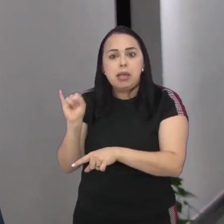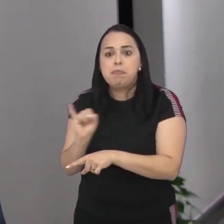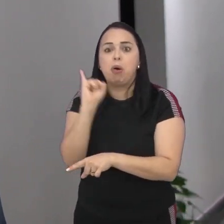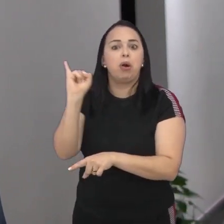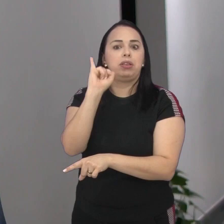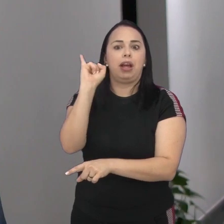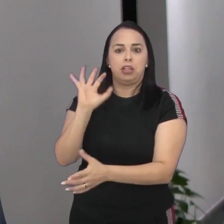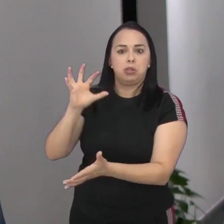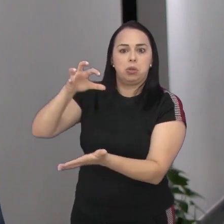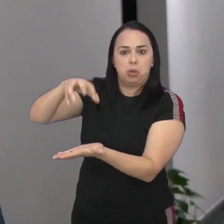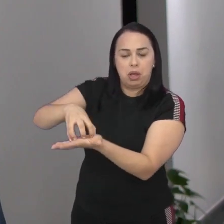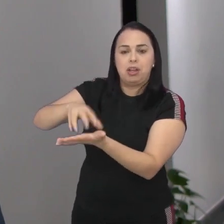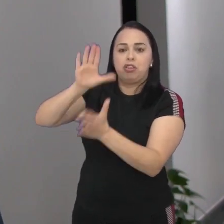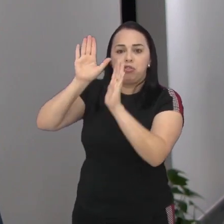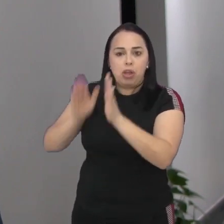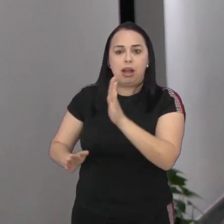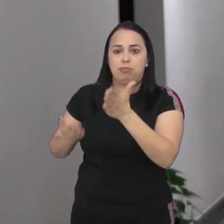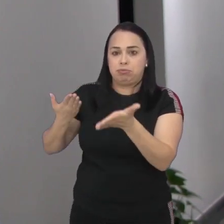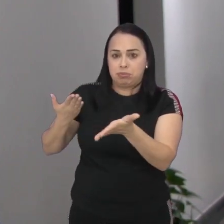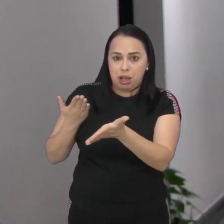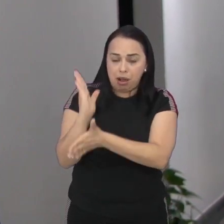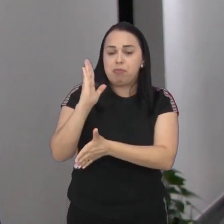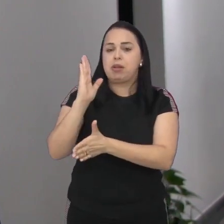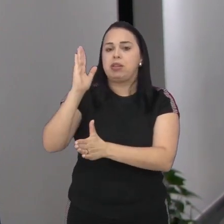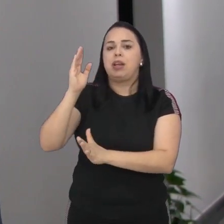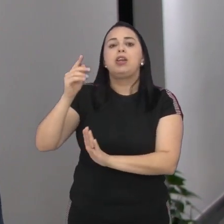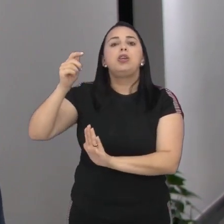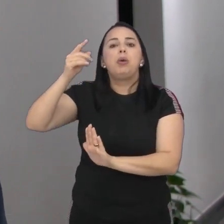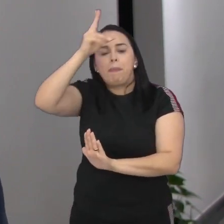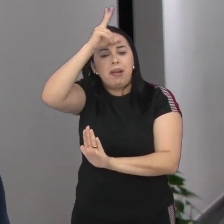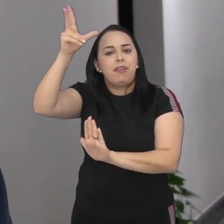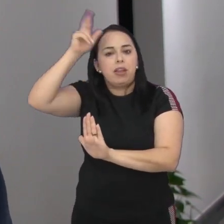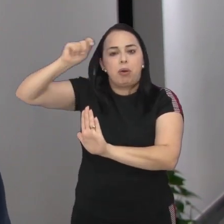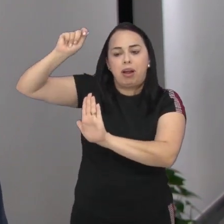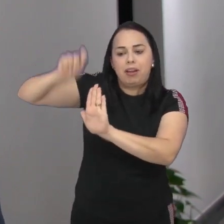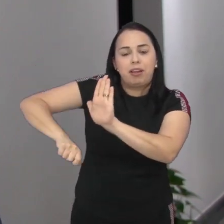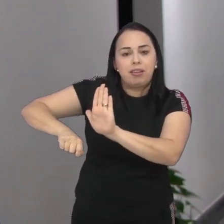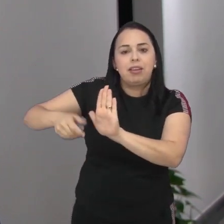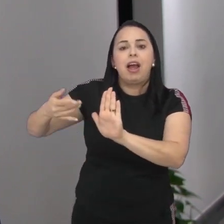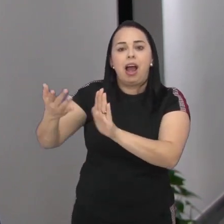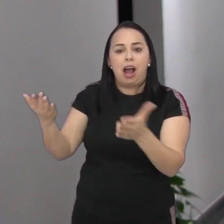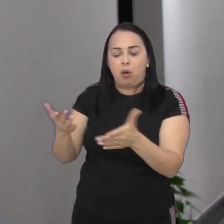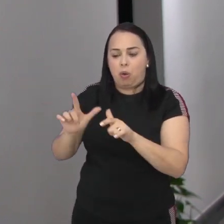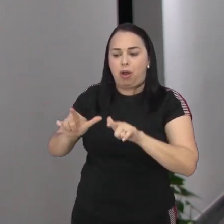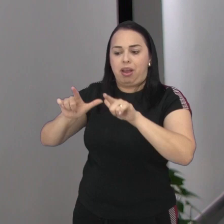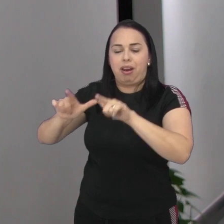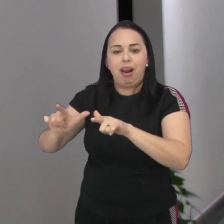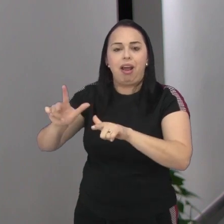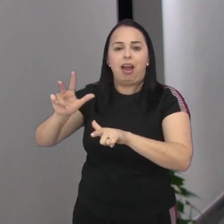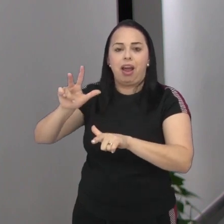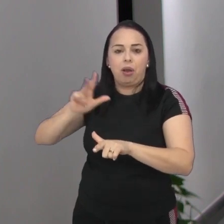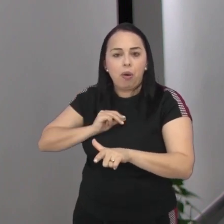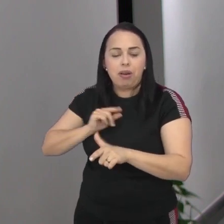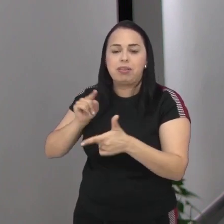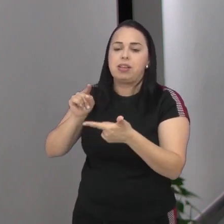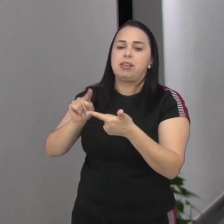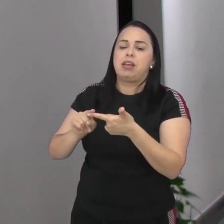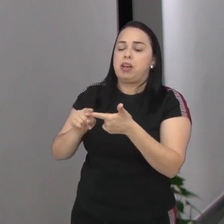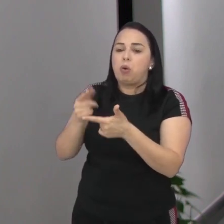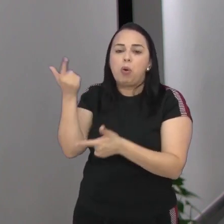pública, que agora já foi sancionado pelo senhor prefeito, o Instituto tem condições de receber emendas,